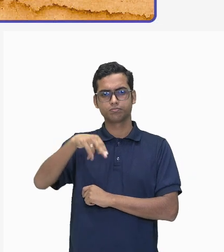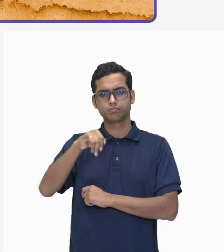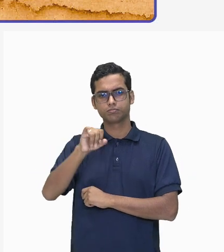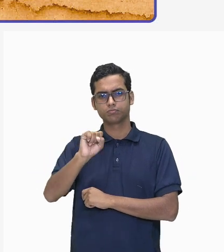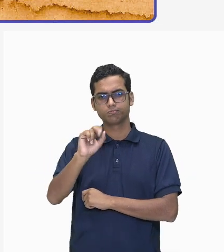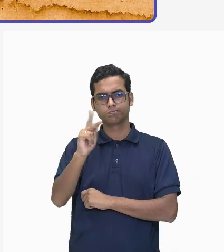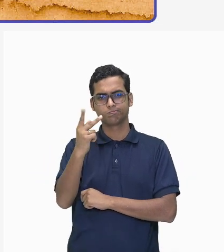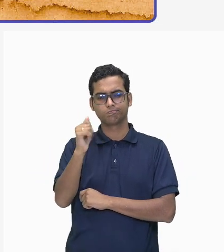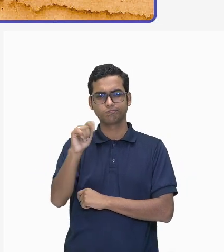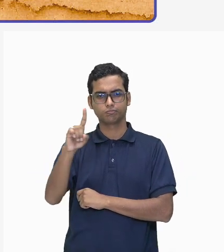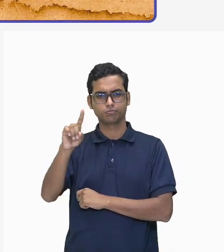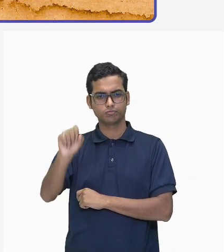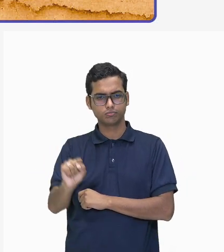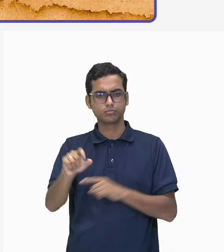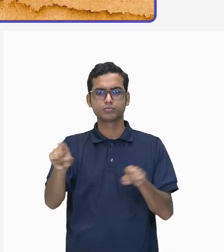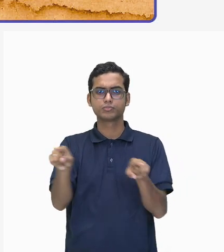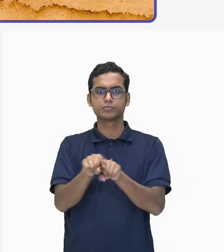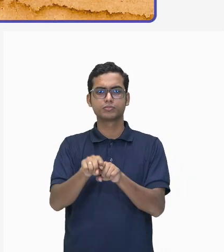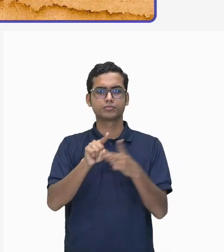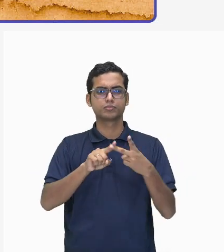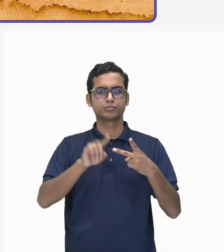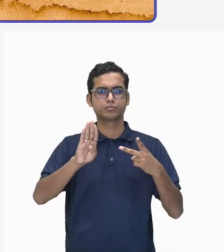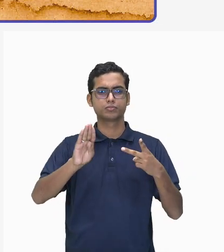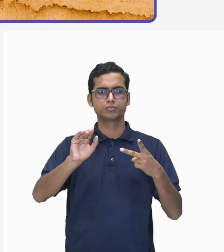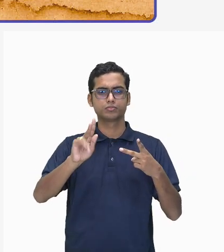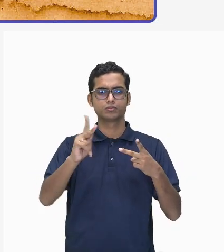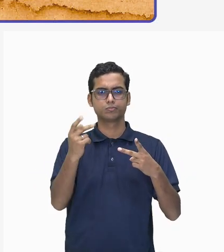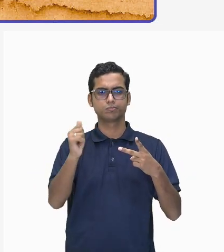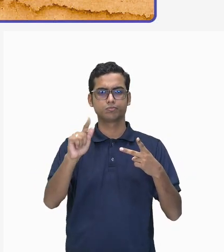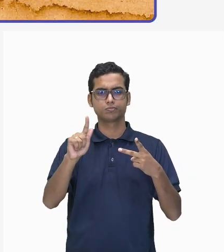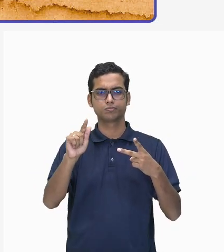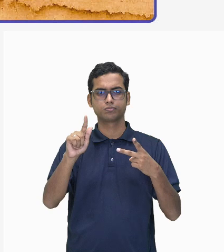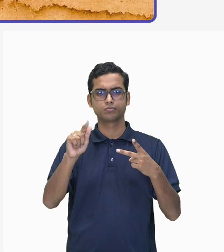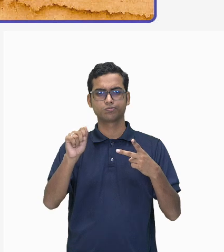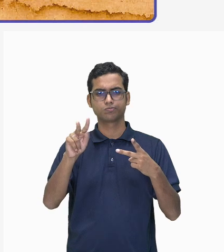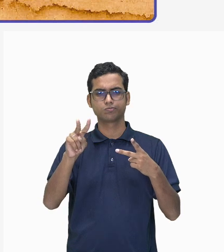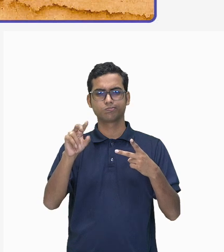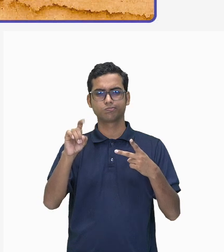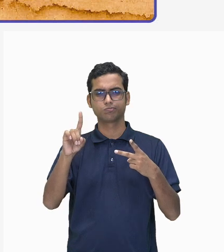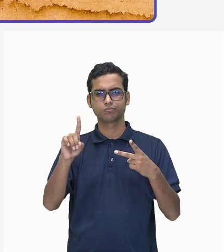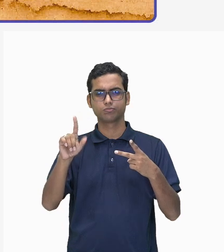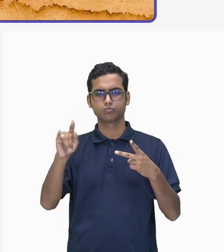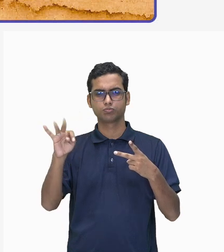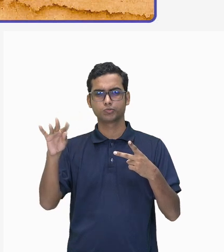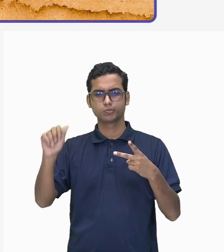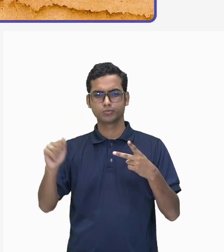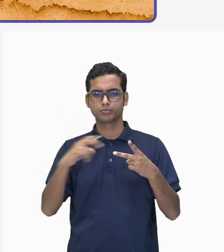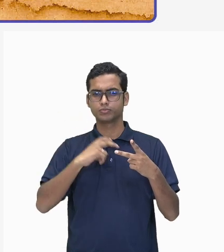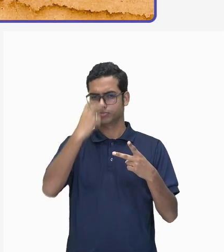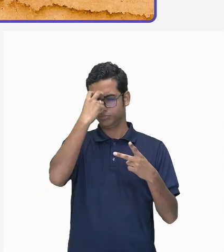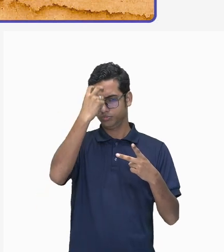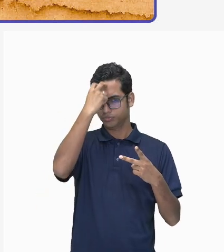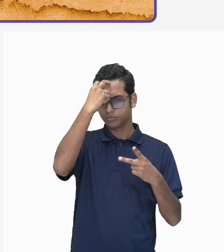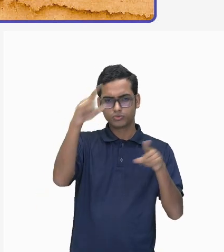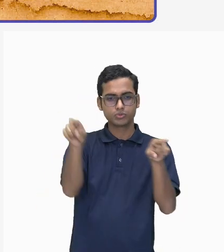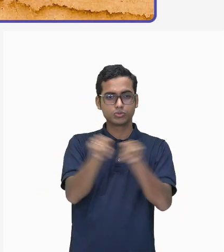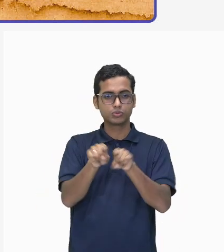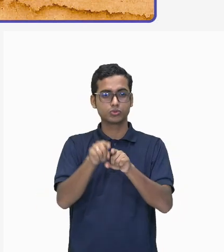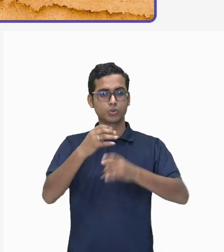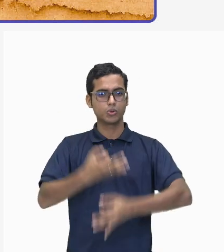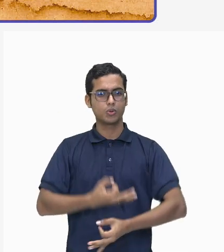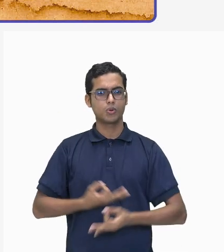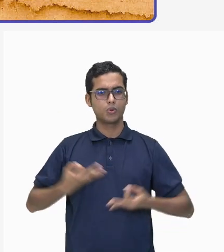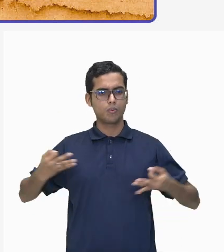Essas escrituras também são reverenciadas por outras religiões, como o budismo, o jainismo e o